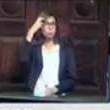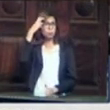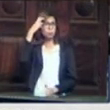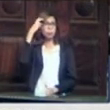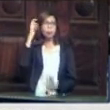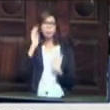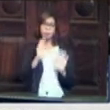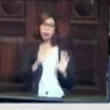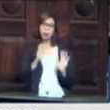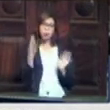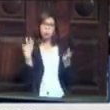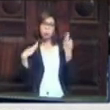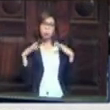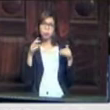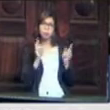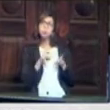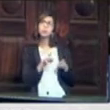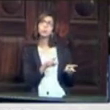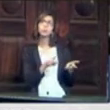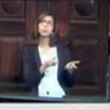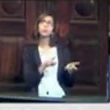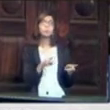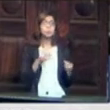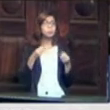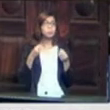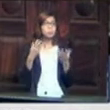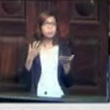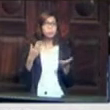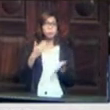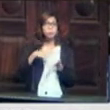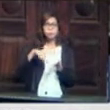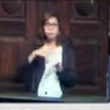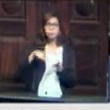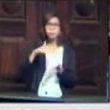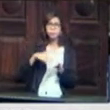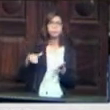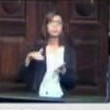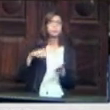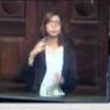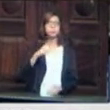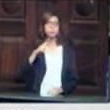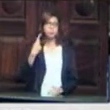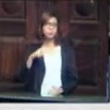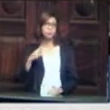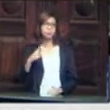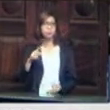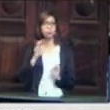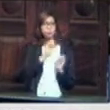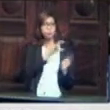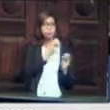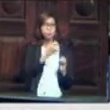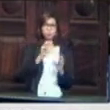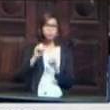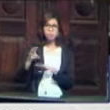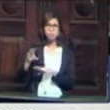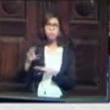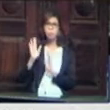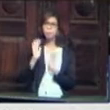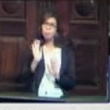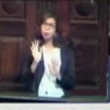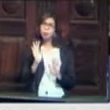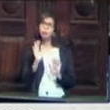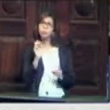de Turismo? Por que fundir a Secretaria, trazer para a Secretaria de Educação e deixar